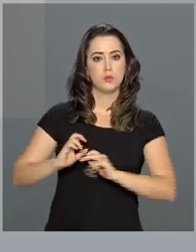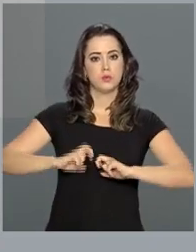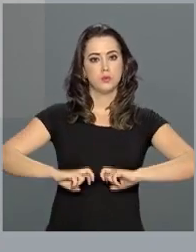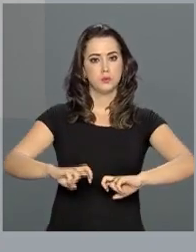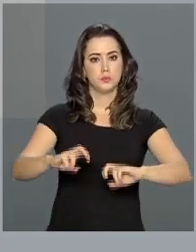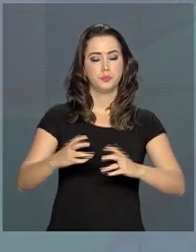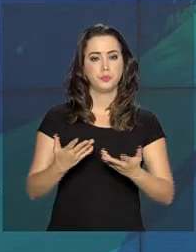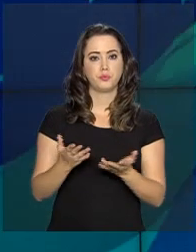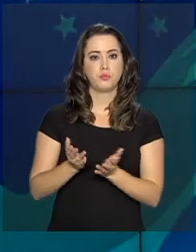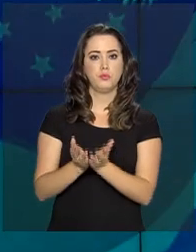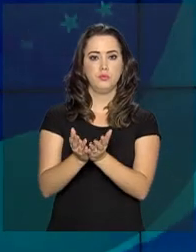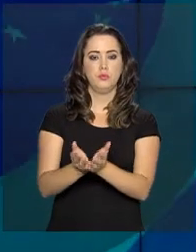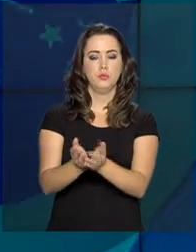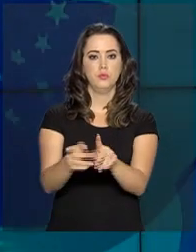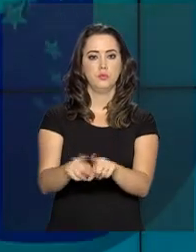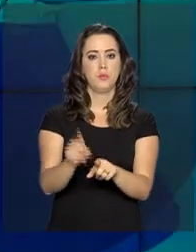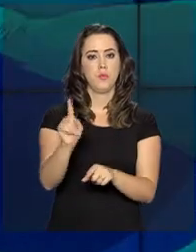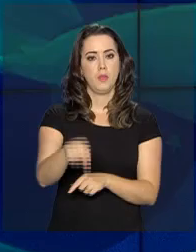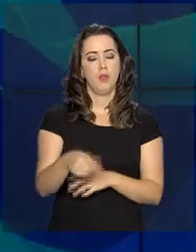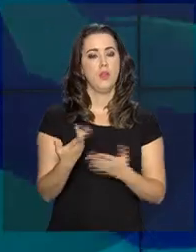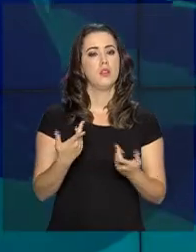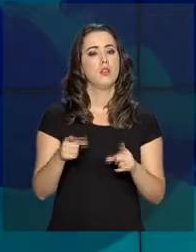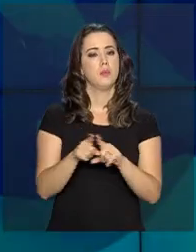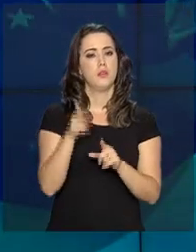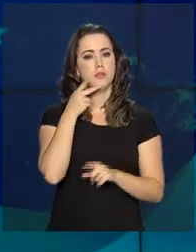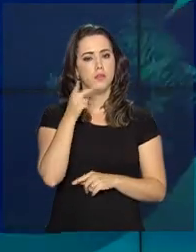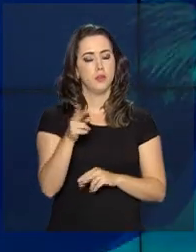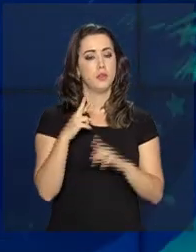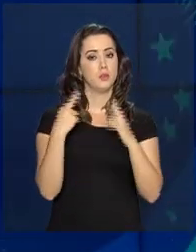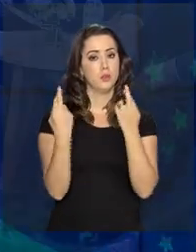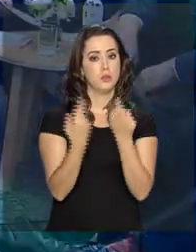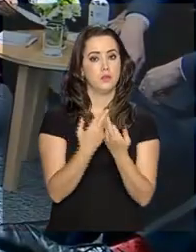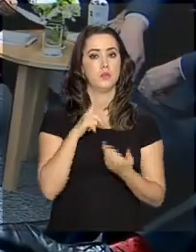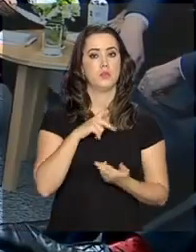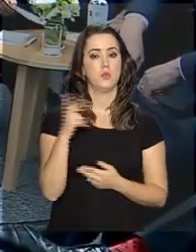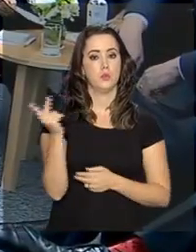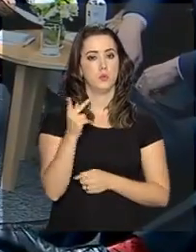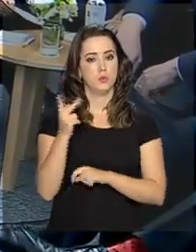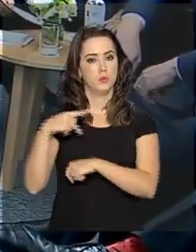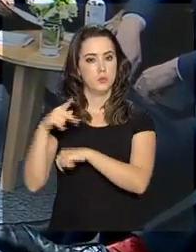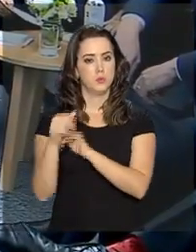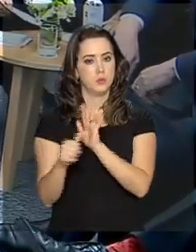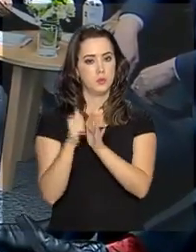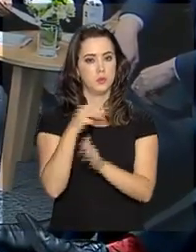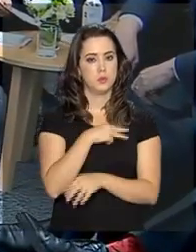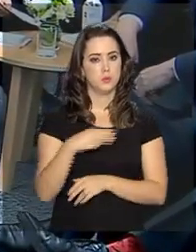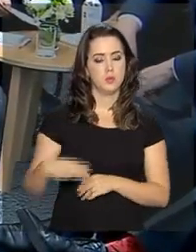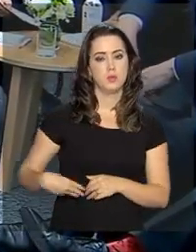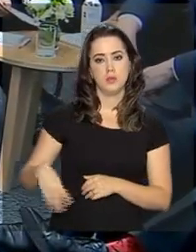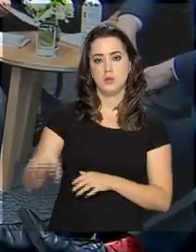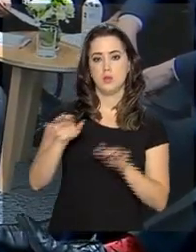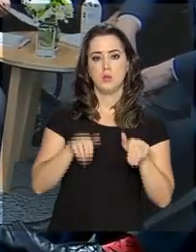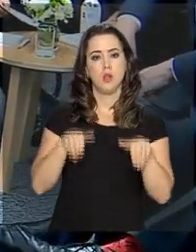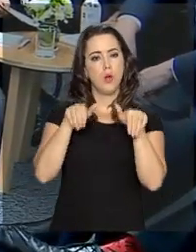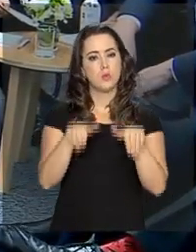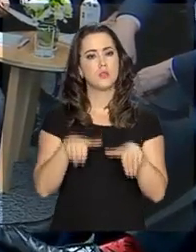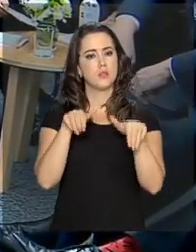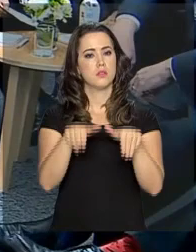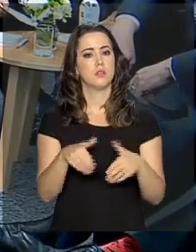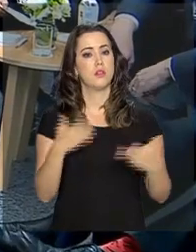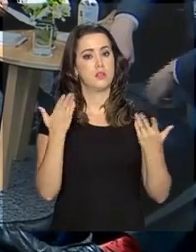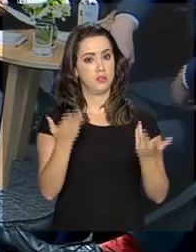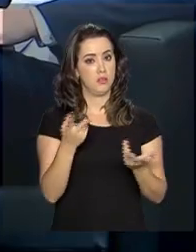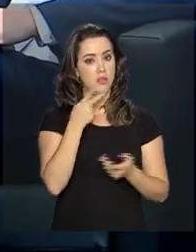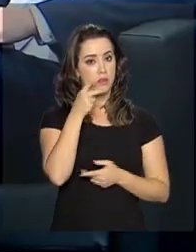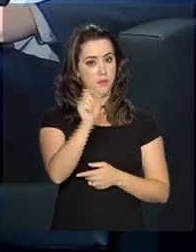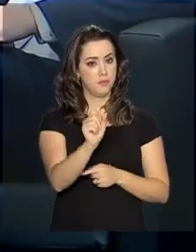e hidrovias. O presidente Michel Temer também teve uma reunião bilateral com o primeiro-ministro da Austrália, Scott Morrison,